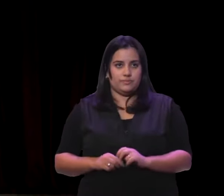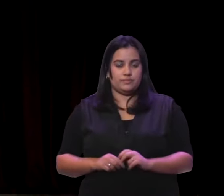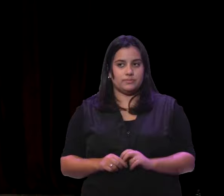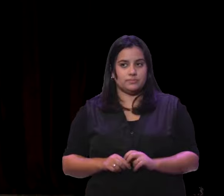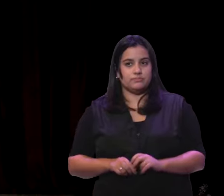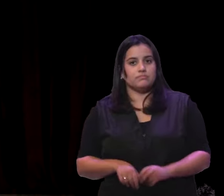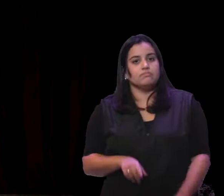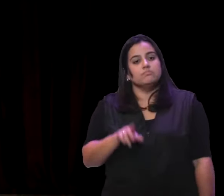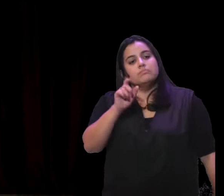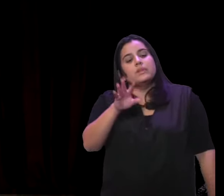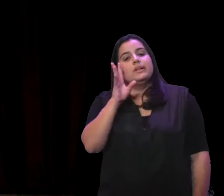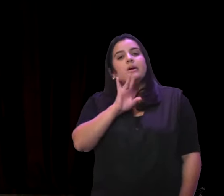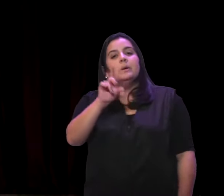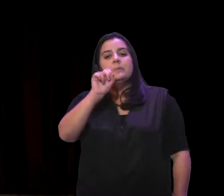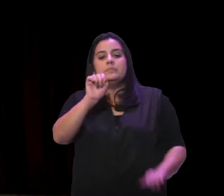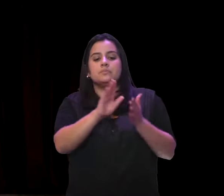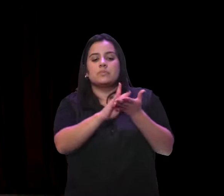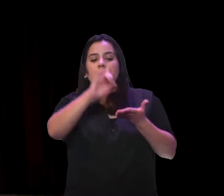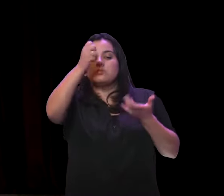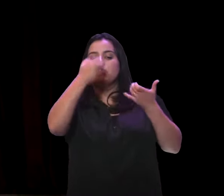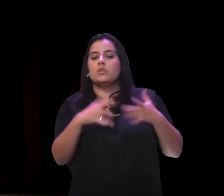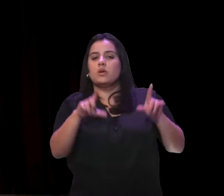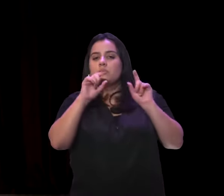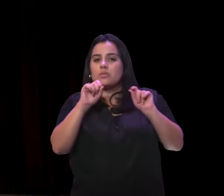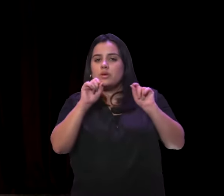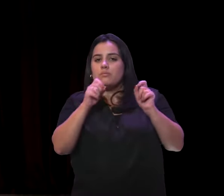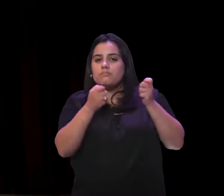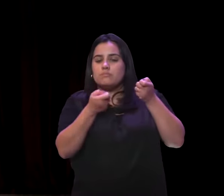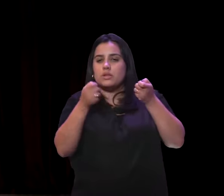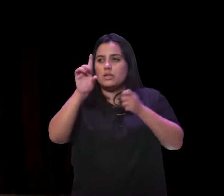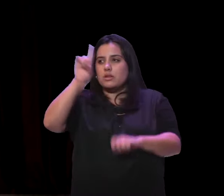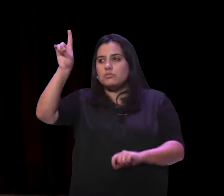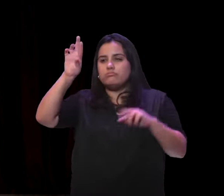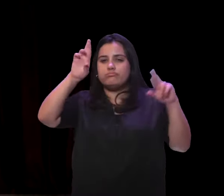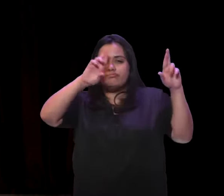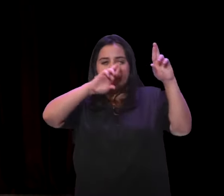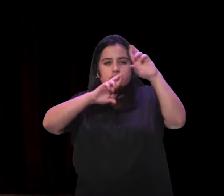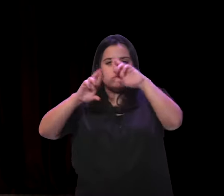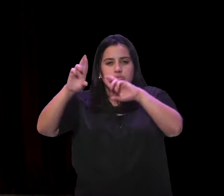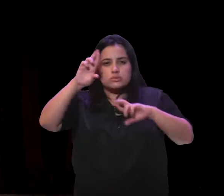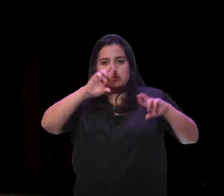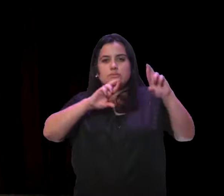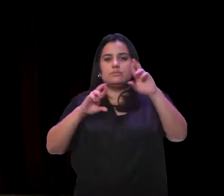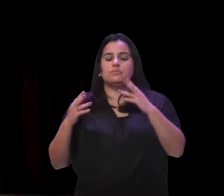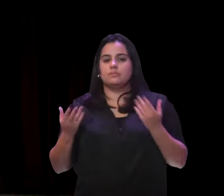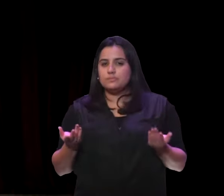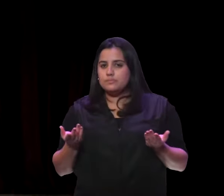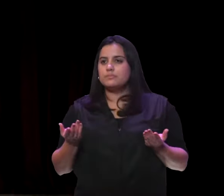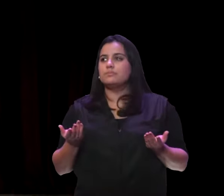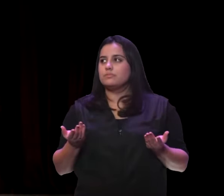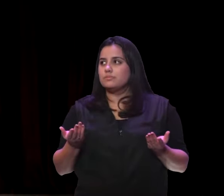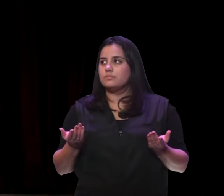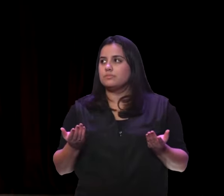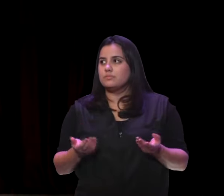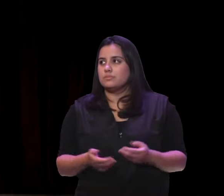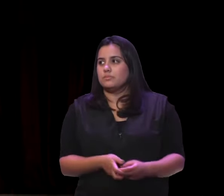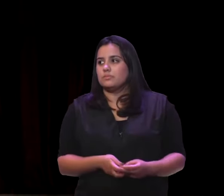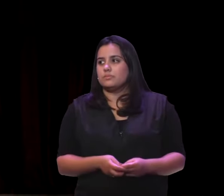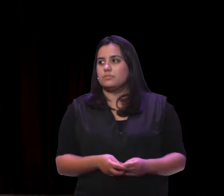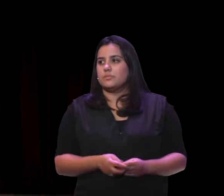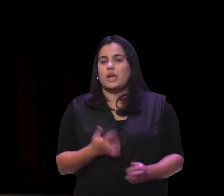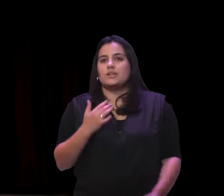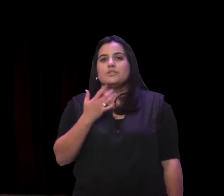É interessante que a Bíblia fala que os olhos de Deus passam pela terra, isso são tudo figuras. A gente não